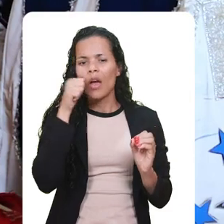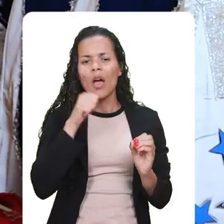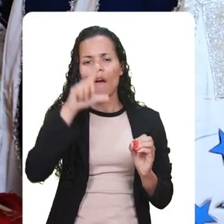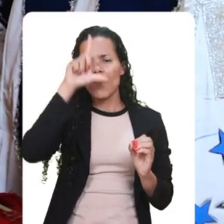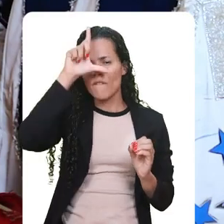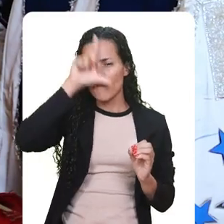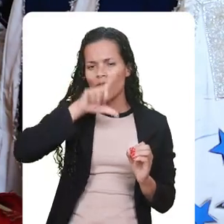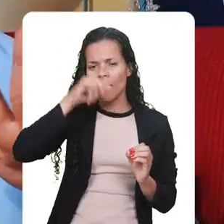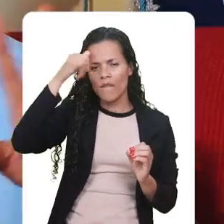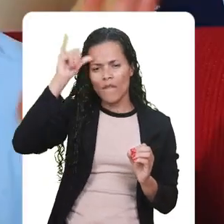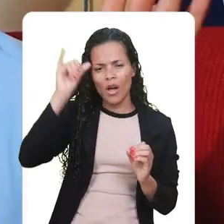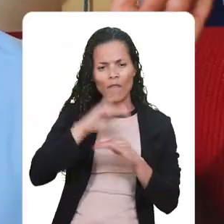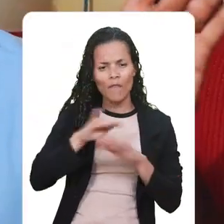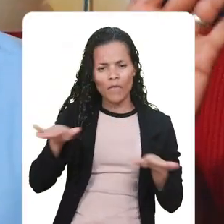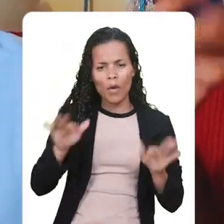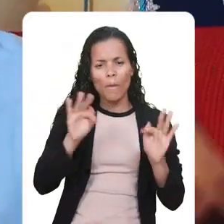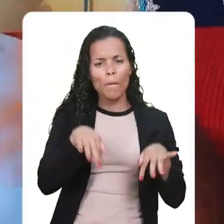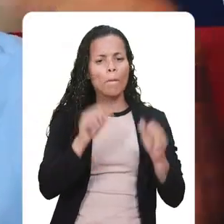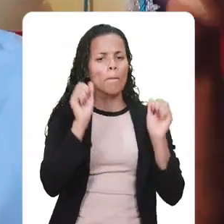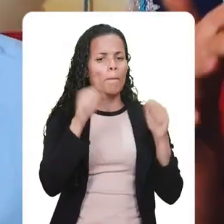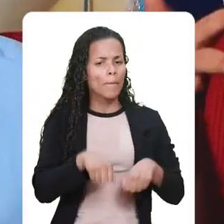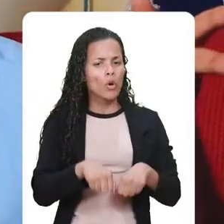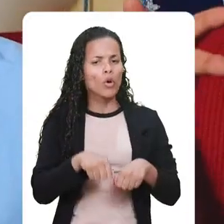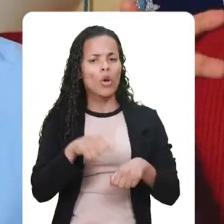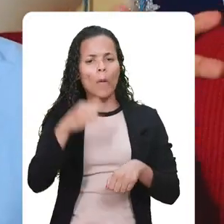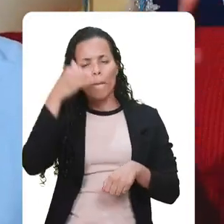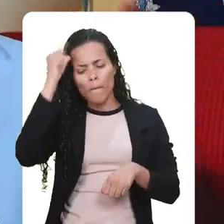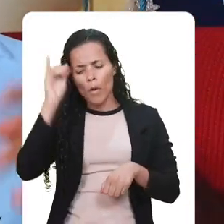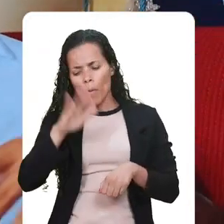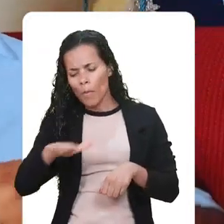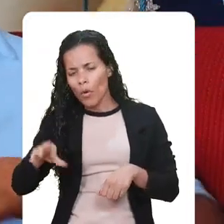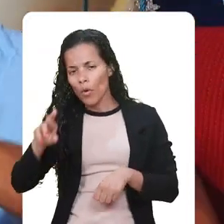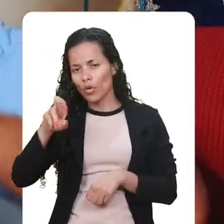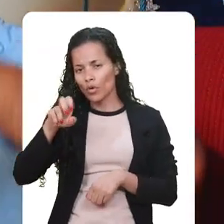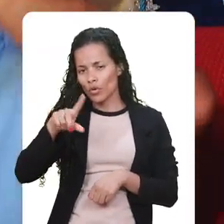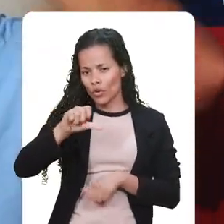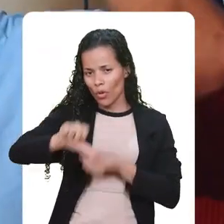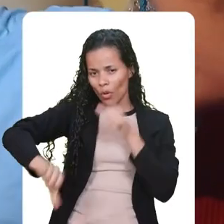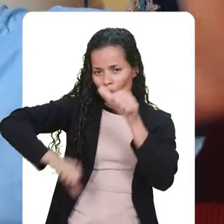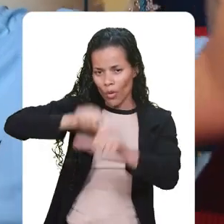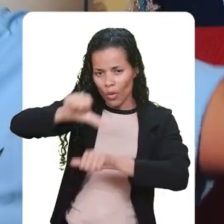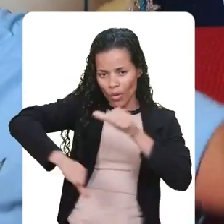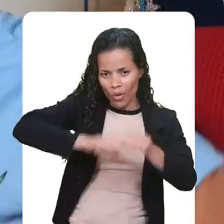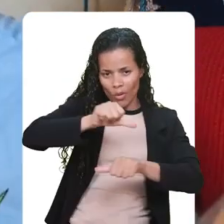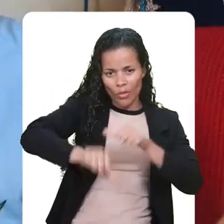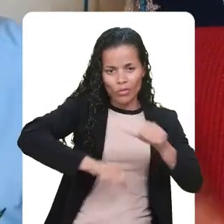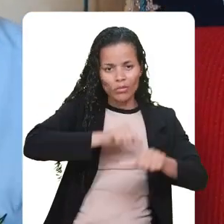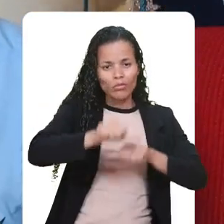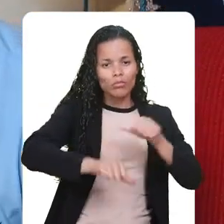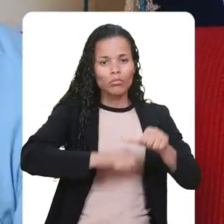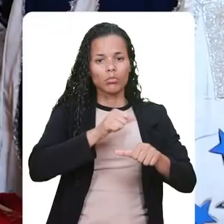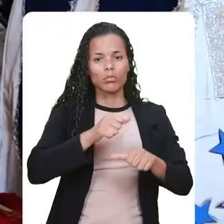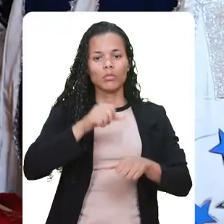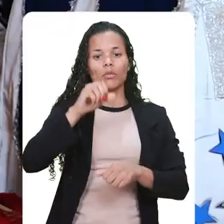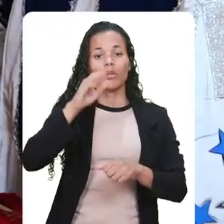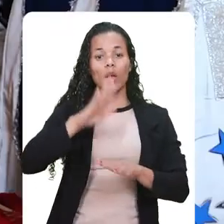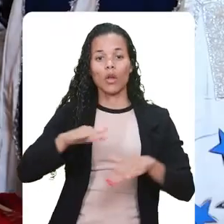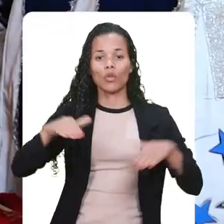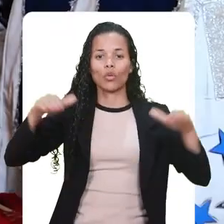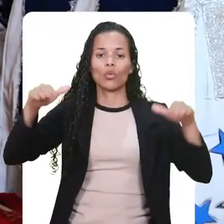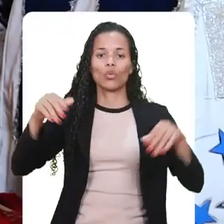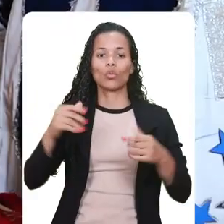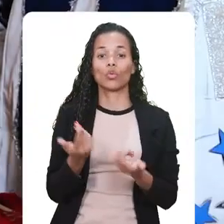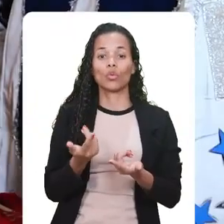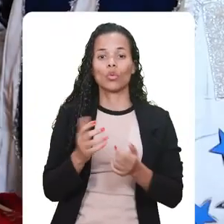tinha dado um fim, se ele poderia pegar o boizinho rouxinol e transformar em um boi adulto, ou